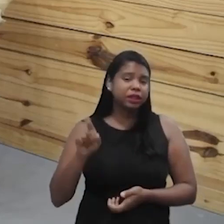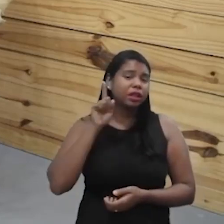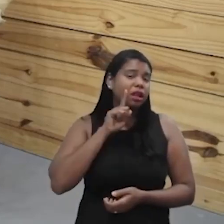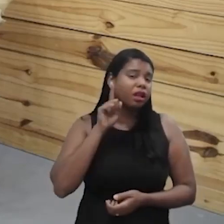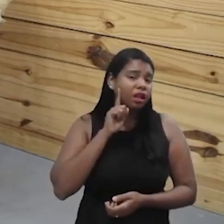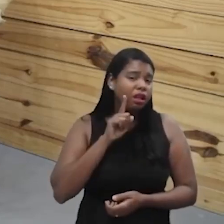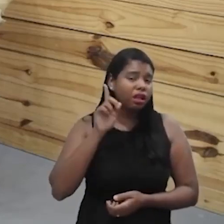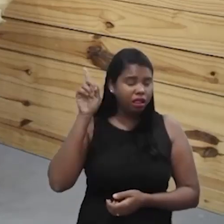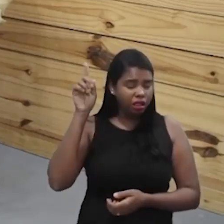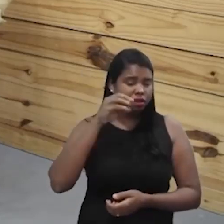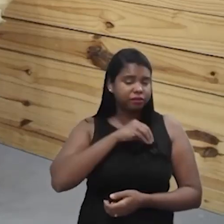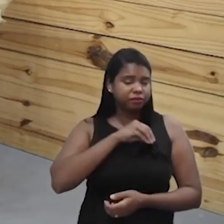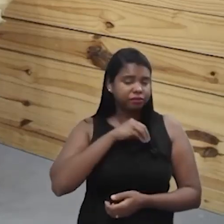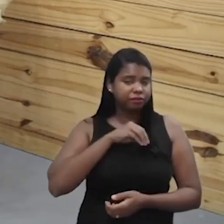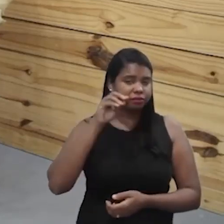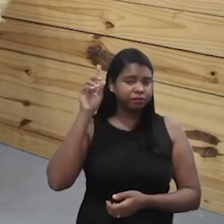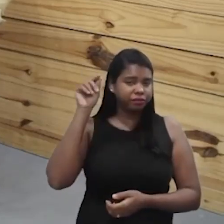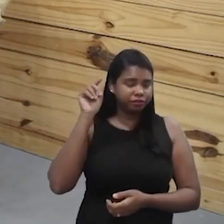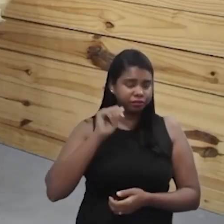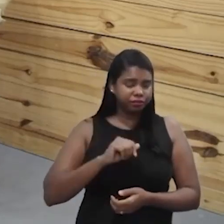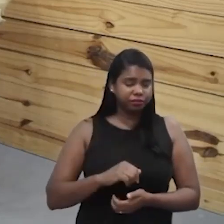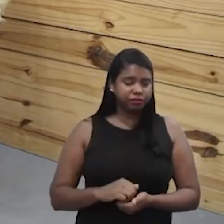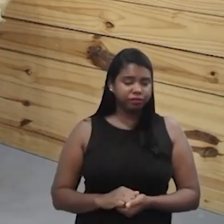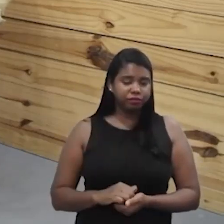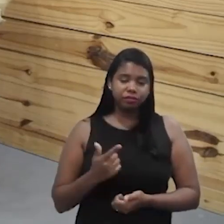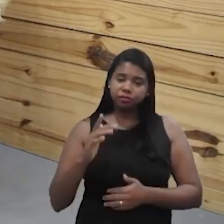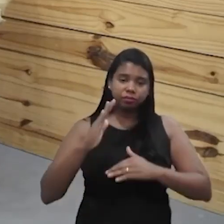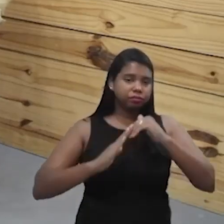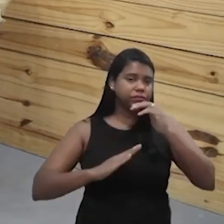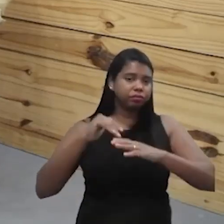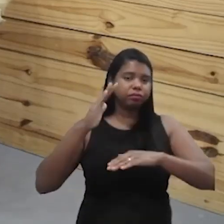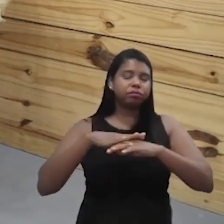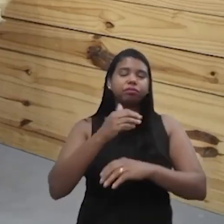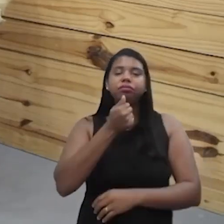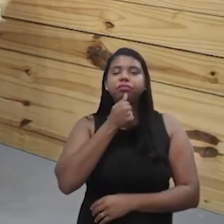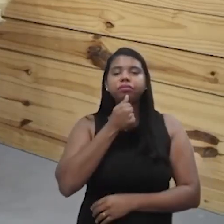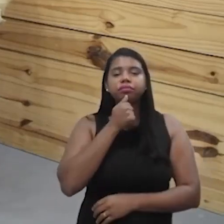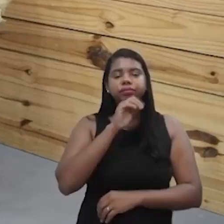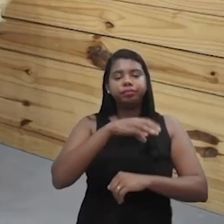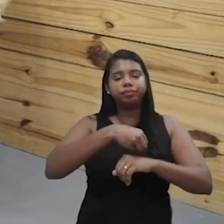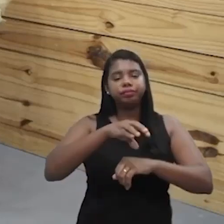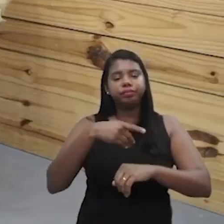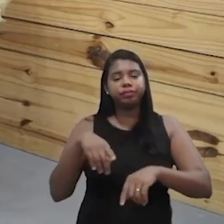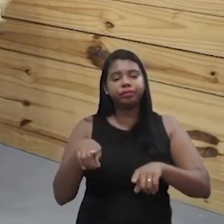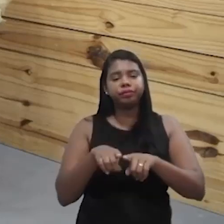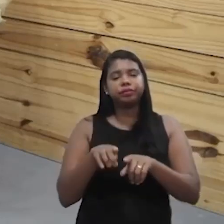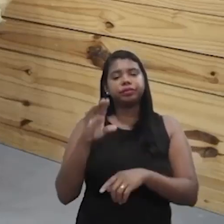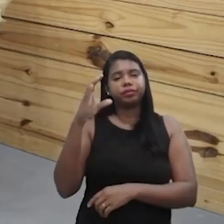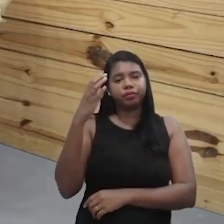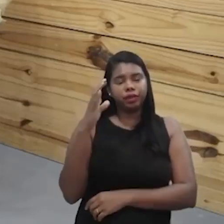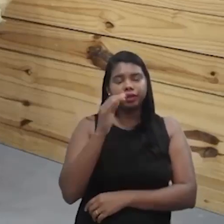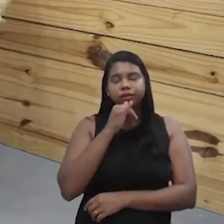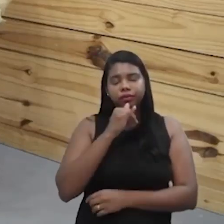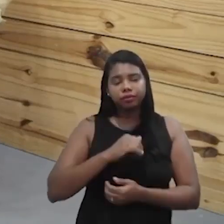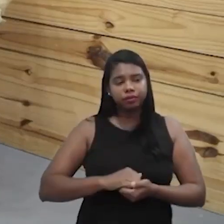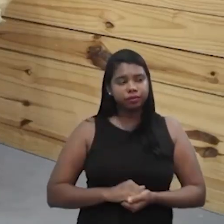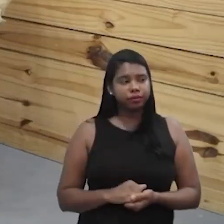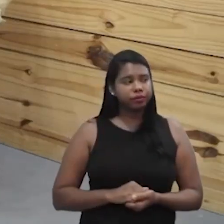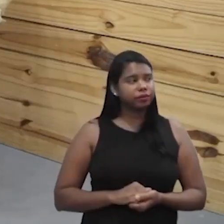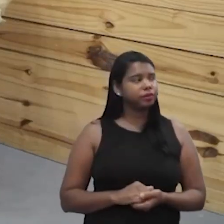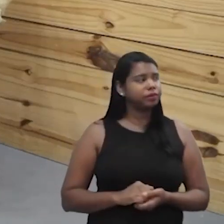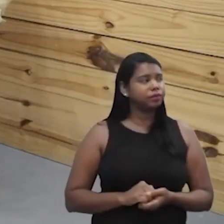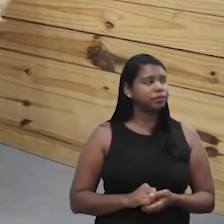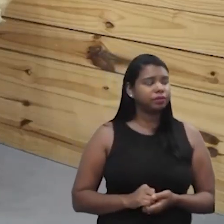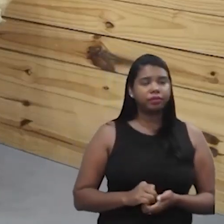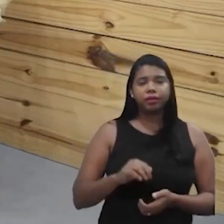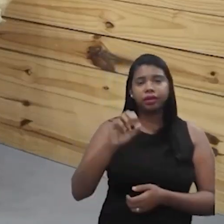Unidos, né? Aqui no Brasil não tem tanto essa profissão, ela não é tão explorada como cientista de dados, por exemplo. Ele ganha